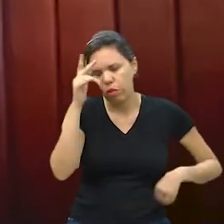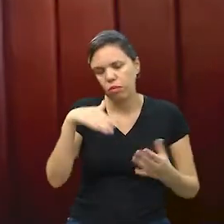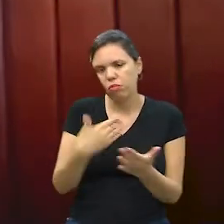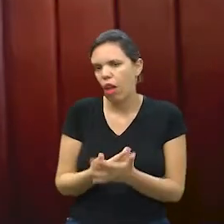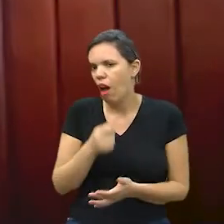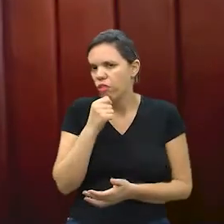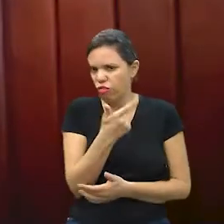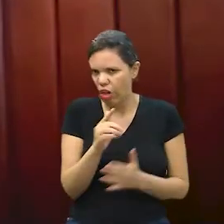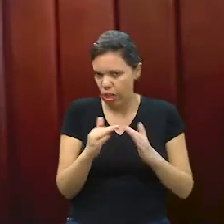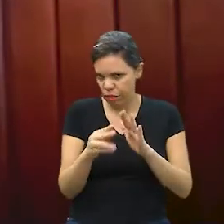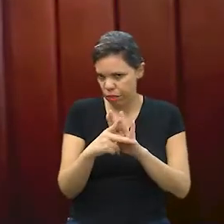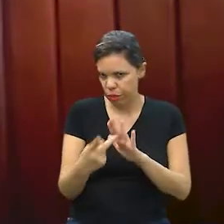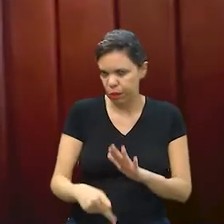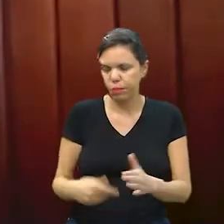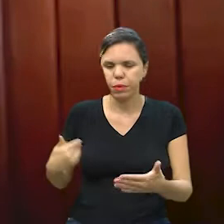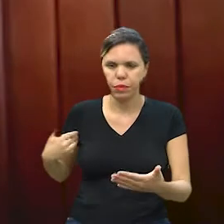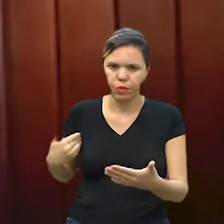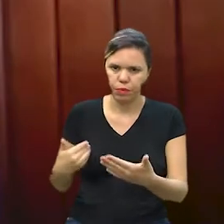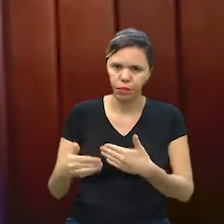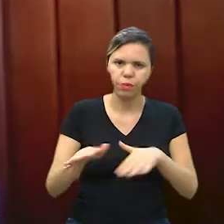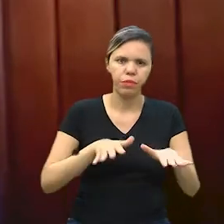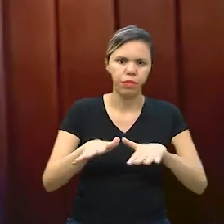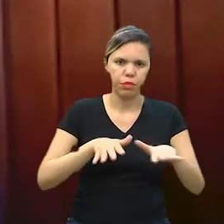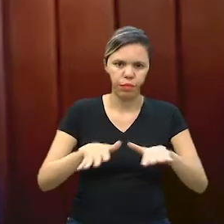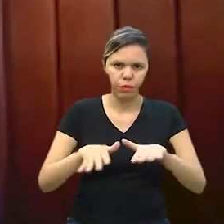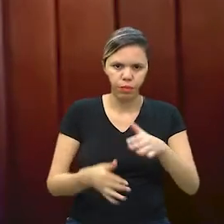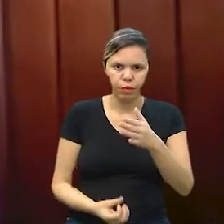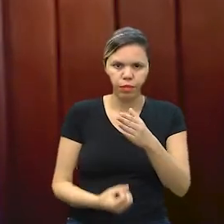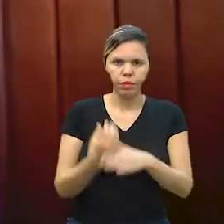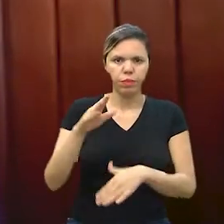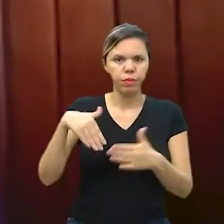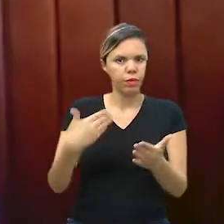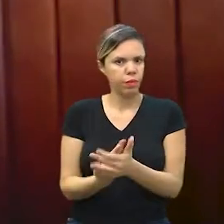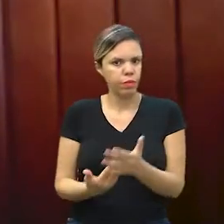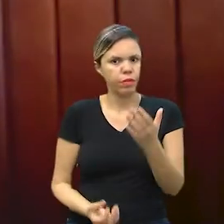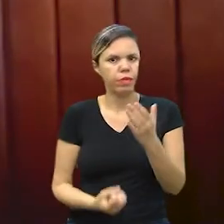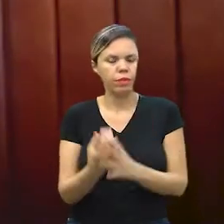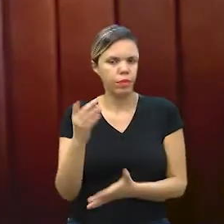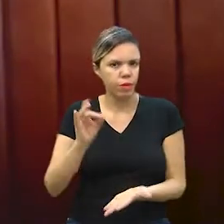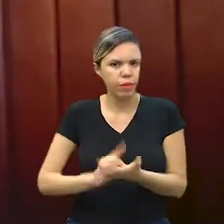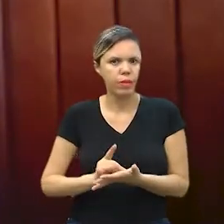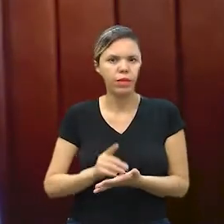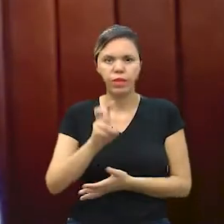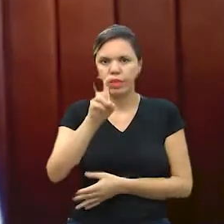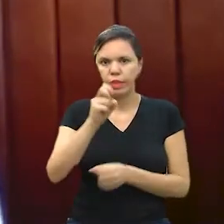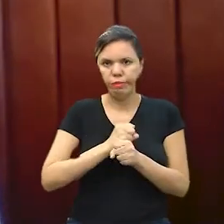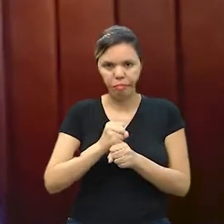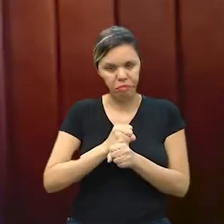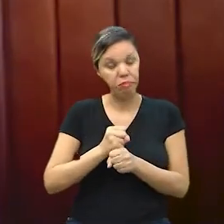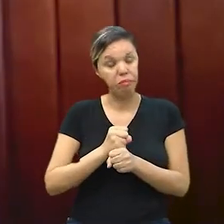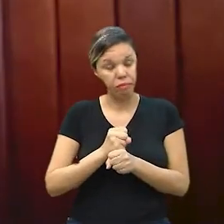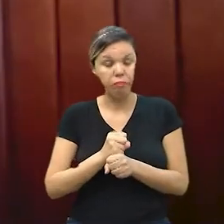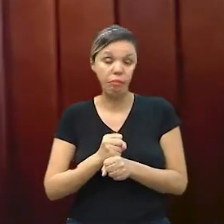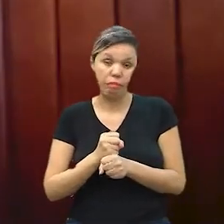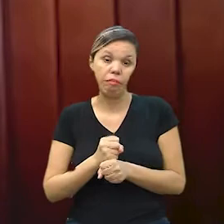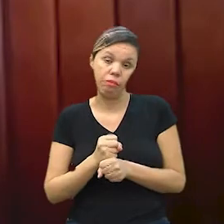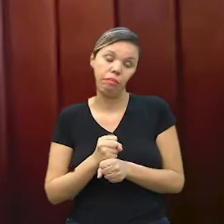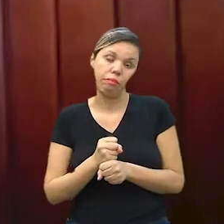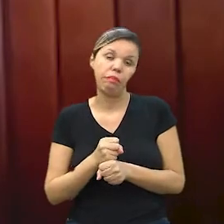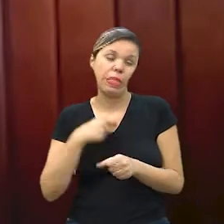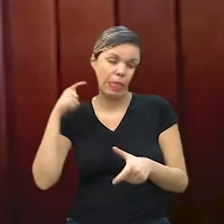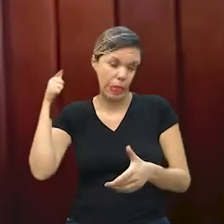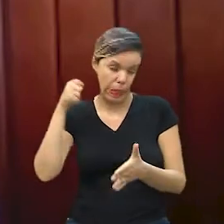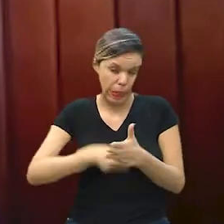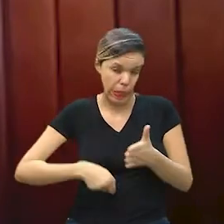própria. Esse movimento, né, do nascer até ele ser concretizado, levou em torno de 5 anos.